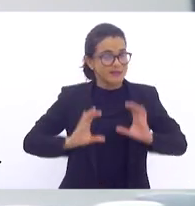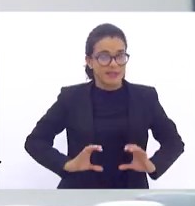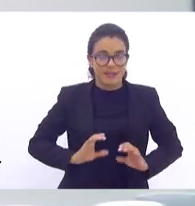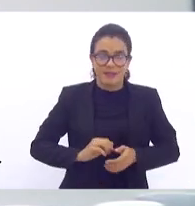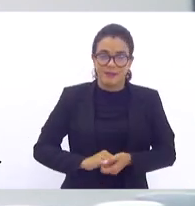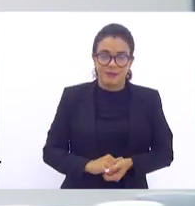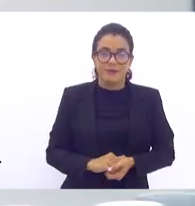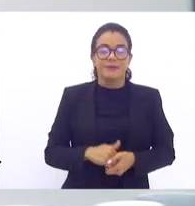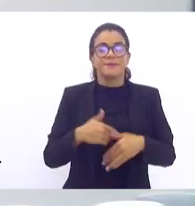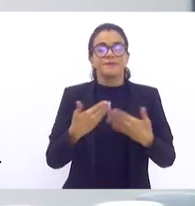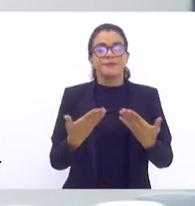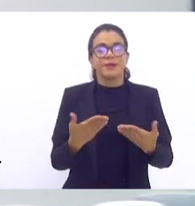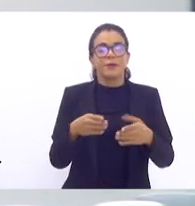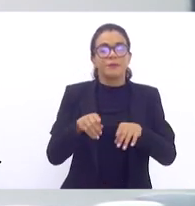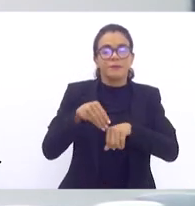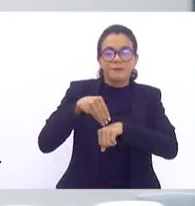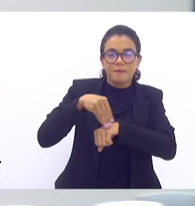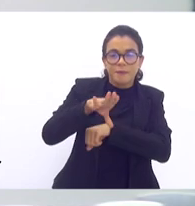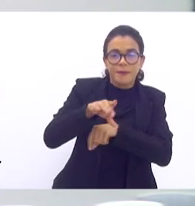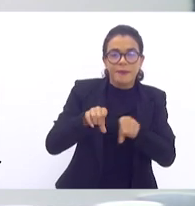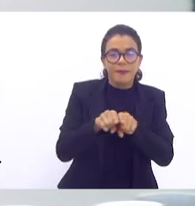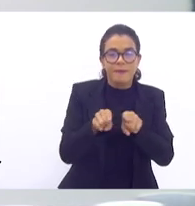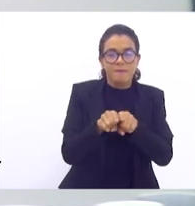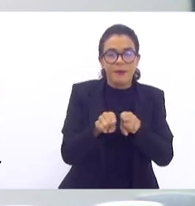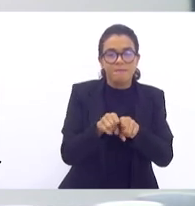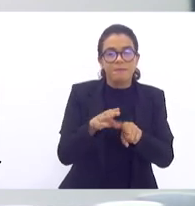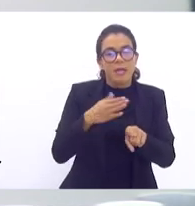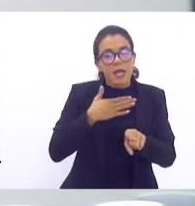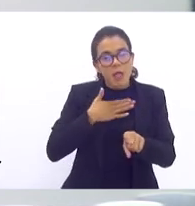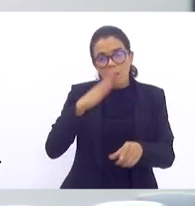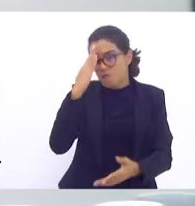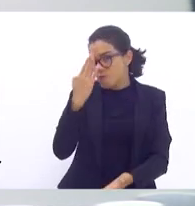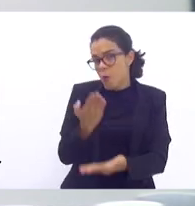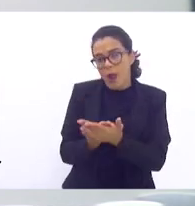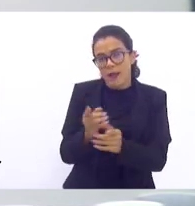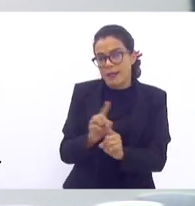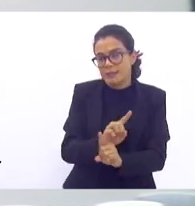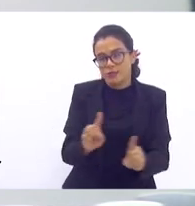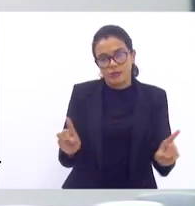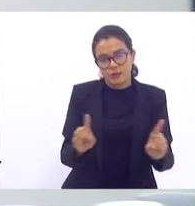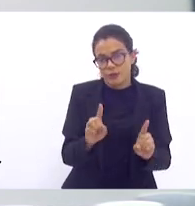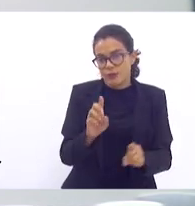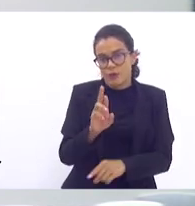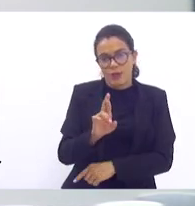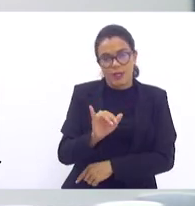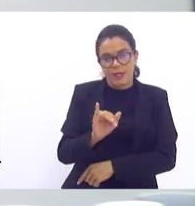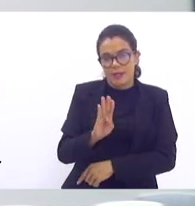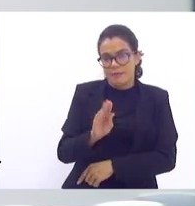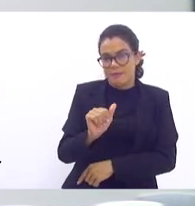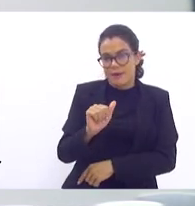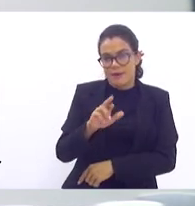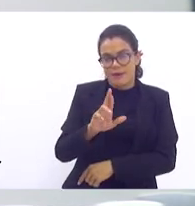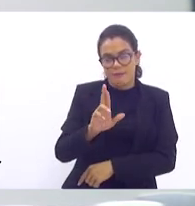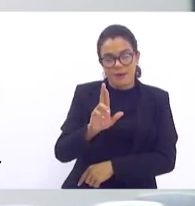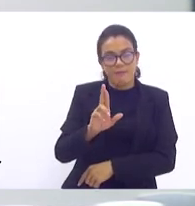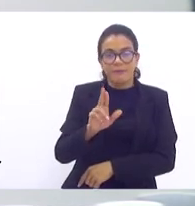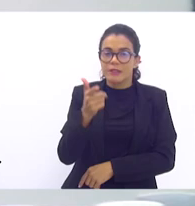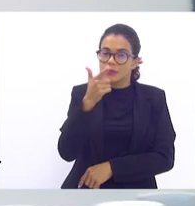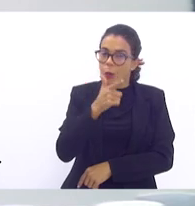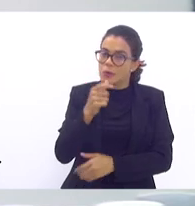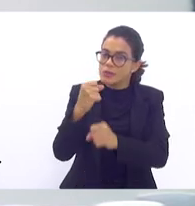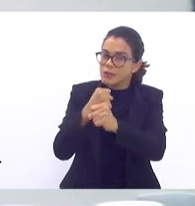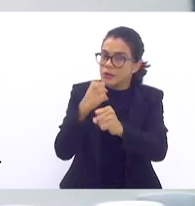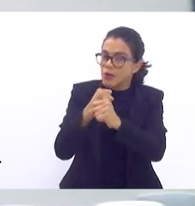que eu não acredito rivamar infelizmente que a gente consiga fazer o metrô